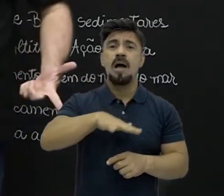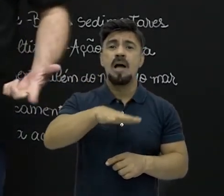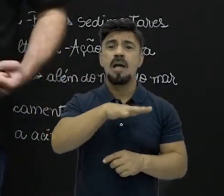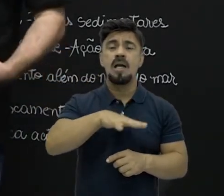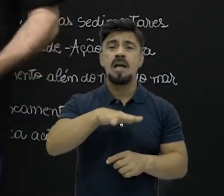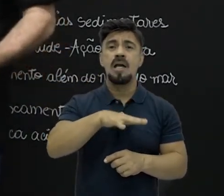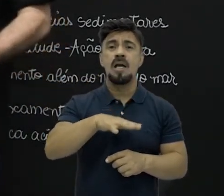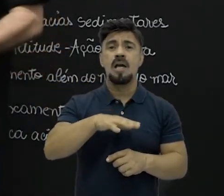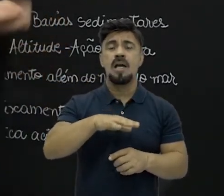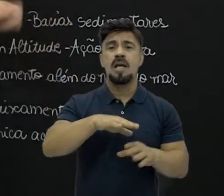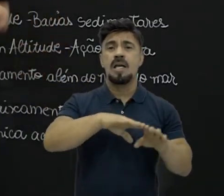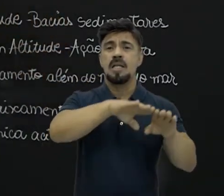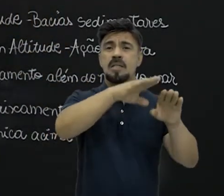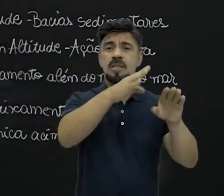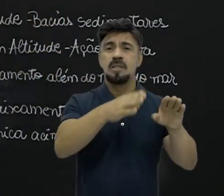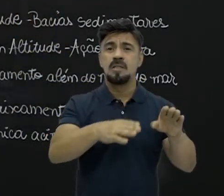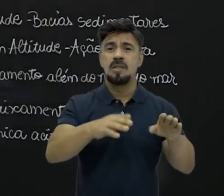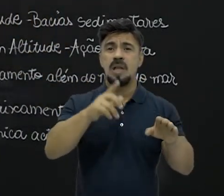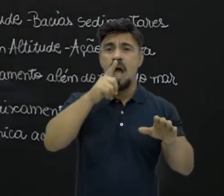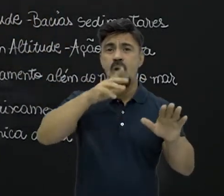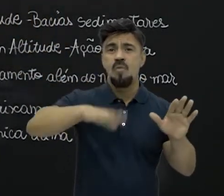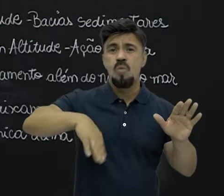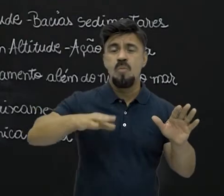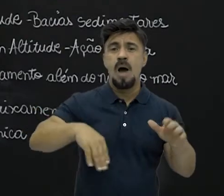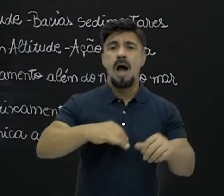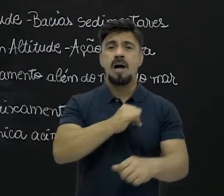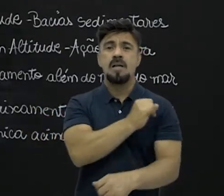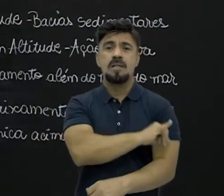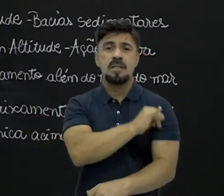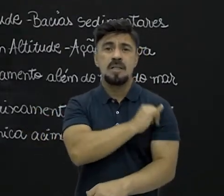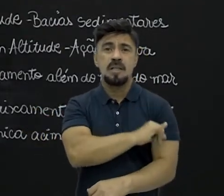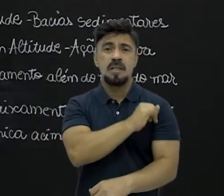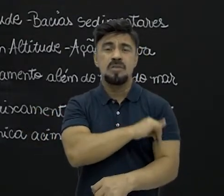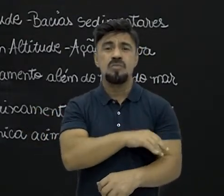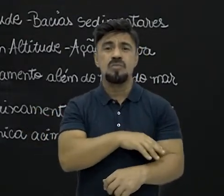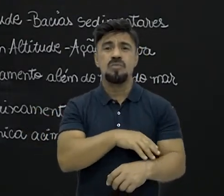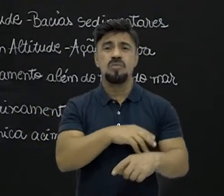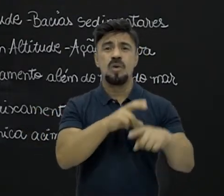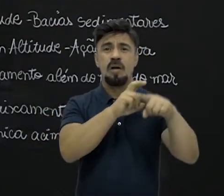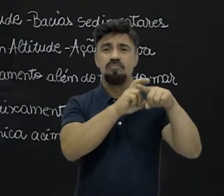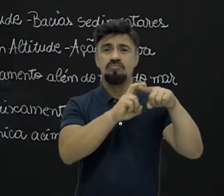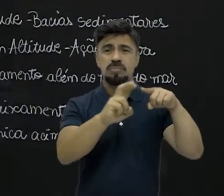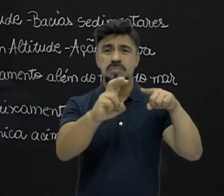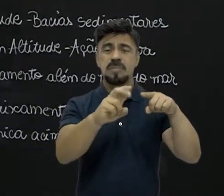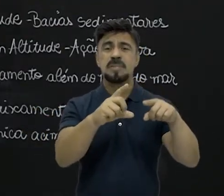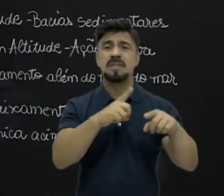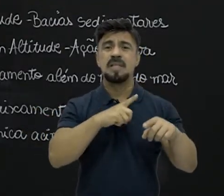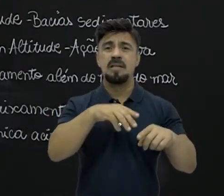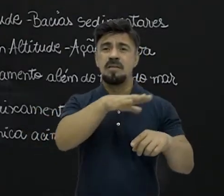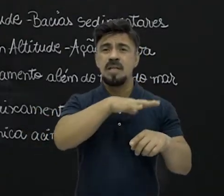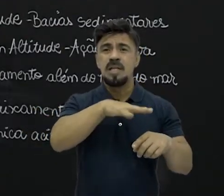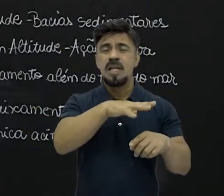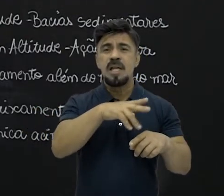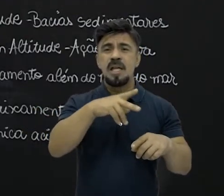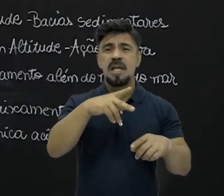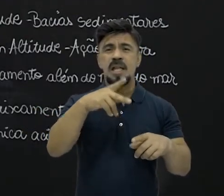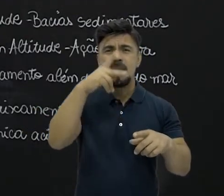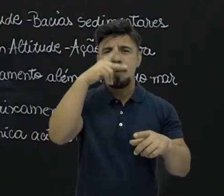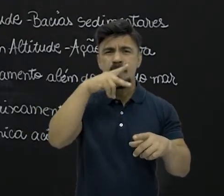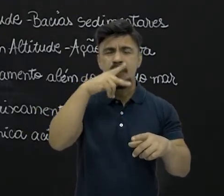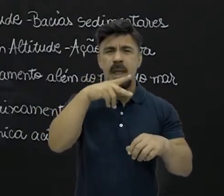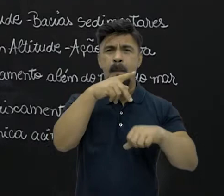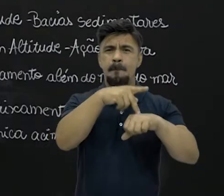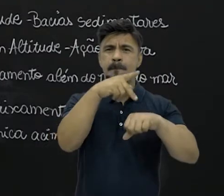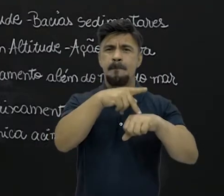do Mar, do Pão de Açúcar, do Morro do Corcovado. Nós vamos ter a mesma estrutura cristalina, rochas